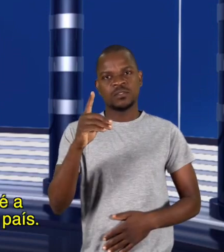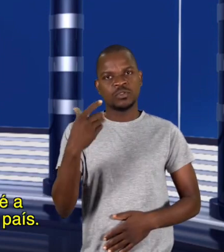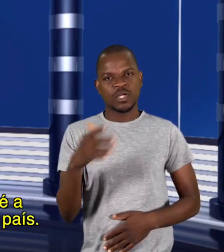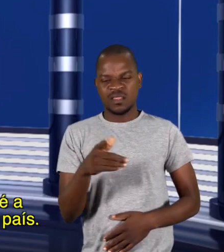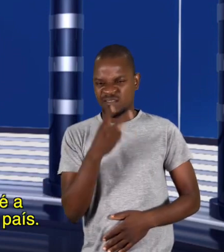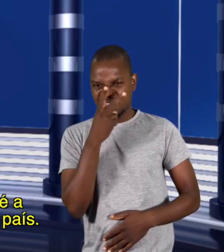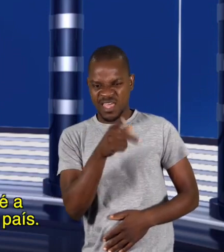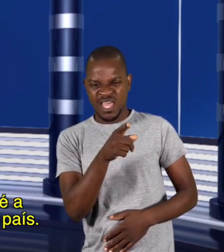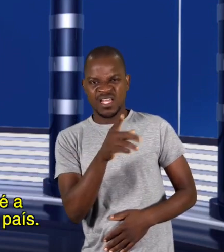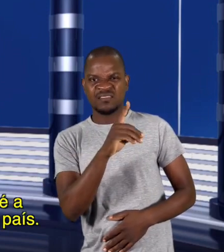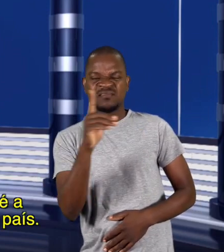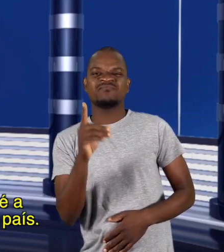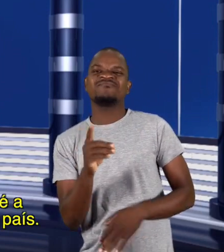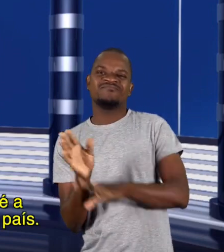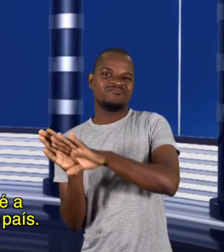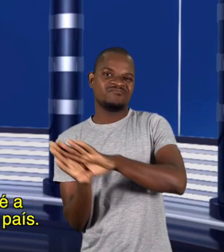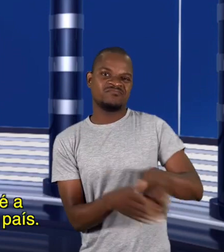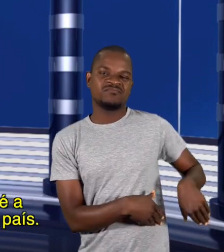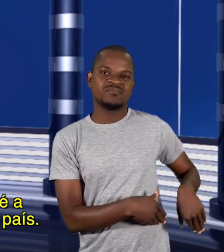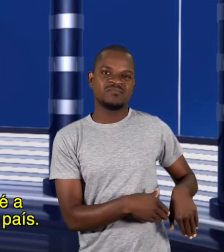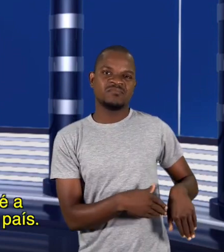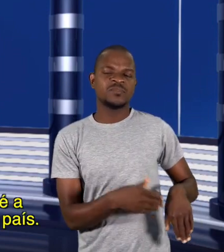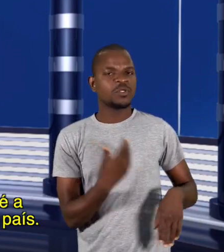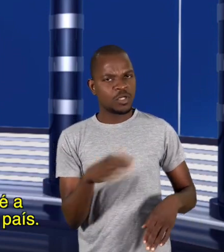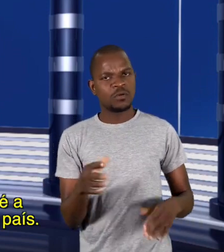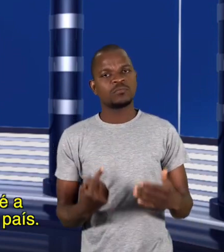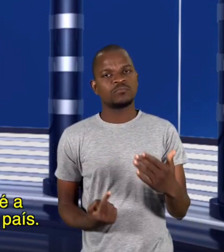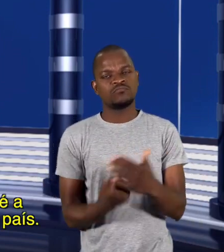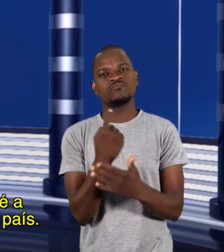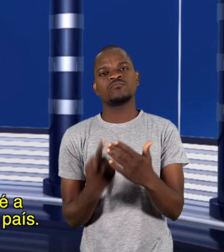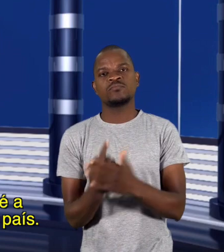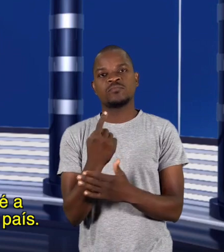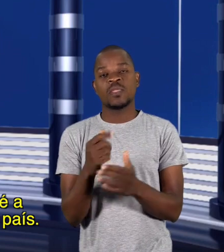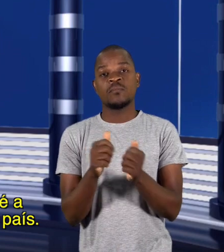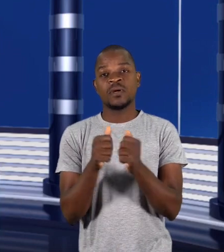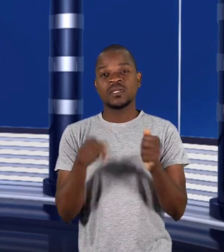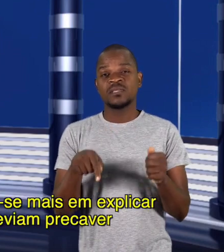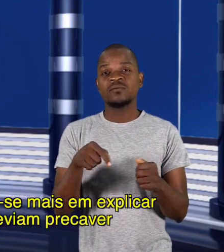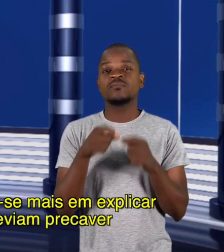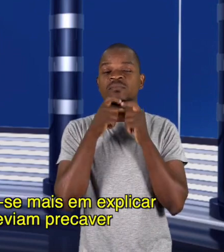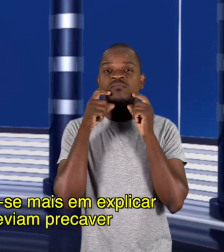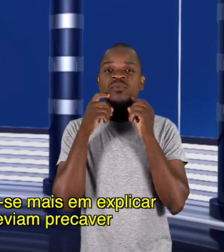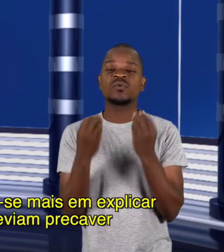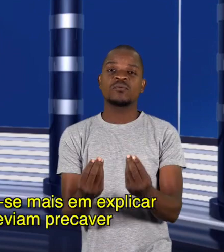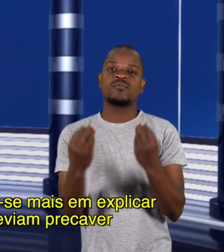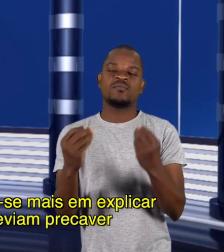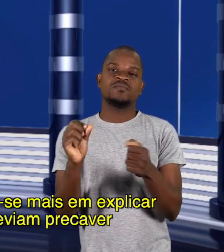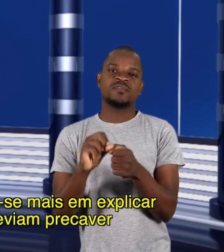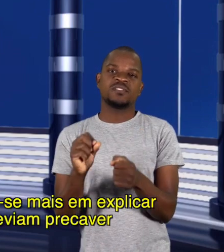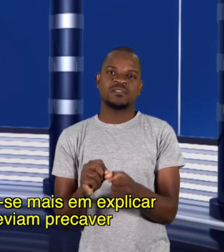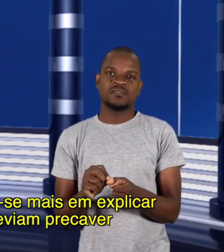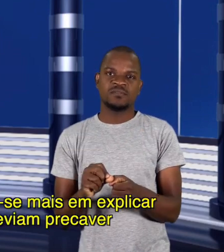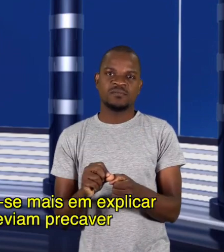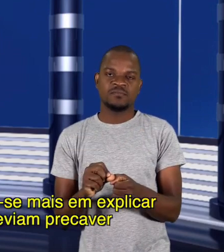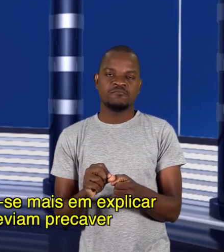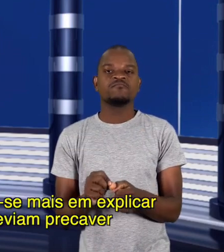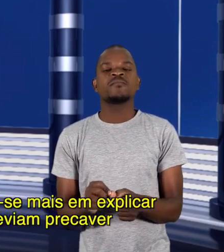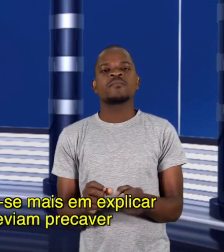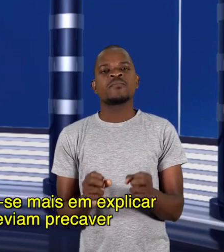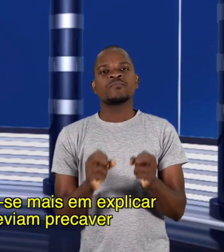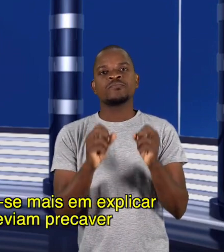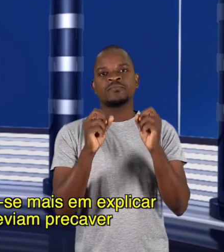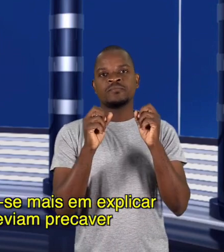que fique bem claro a nível do nosso país qual é a prioridade destas pessoas a nível do país. E acho que o Ministério da Saúde